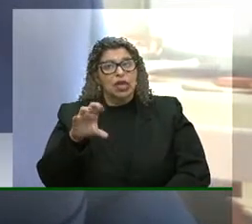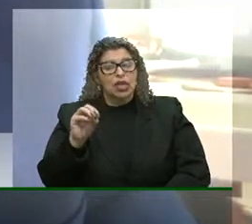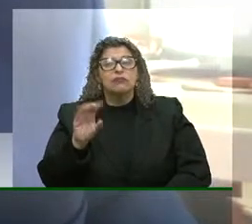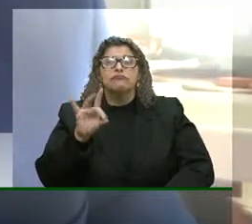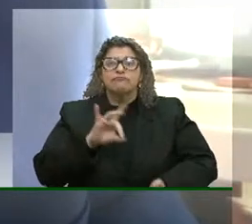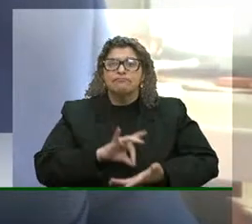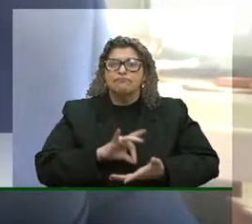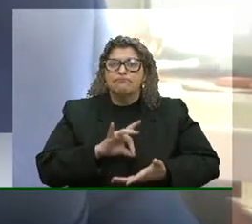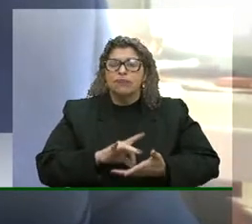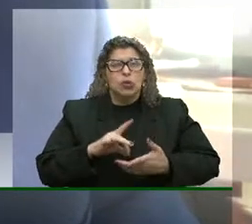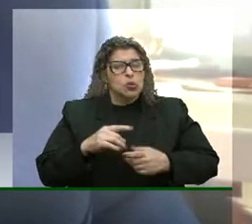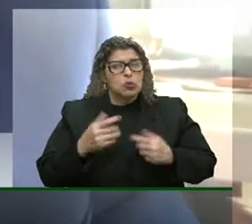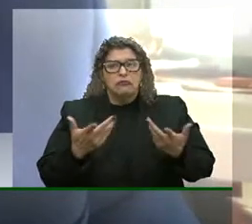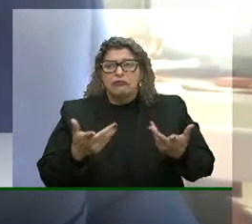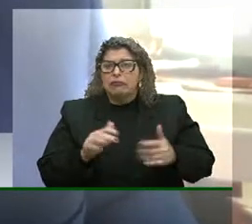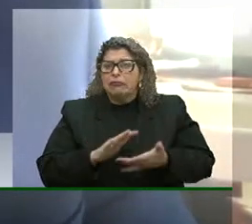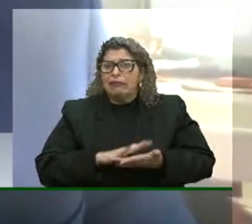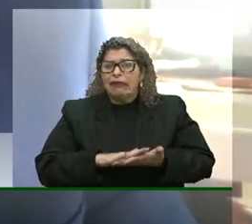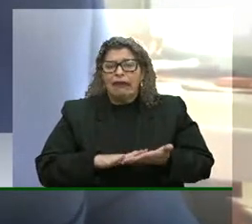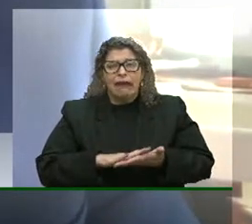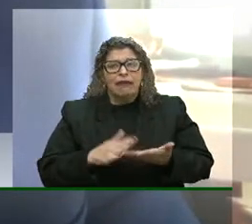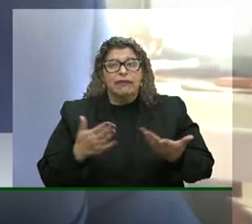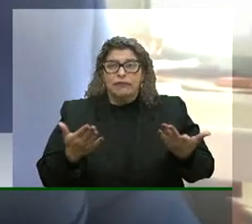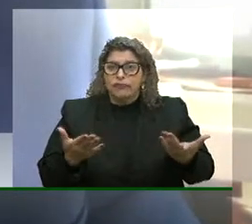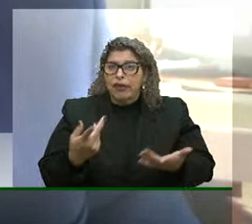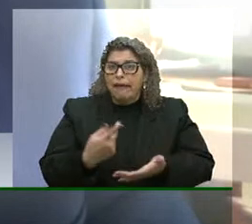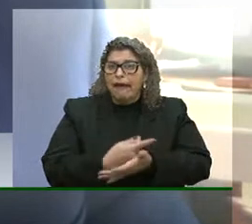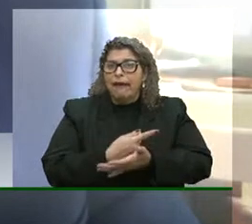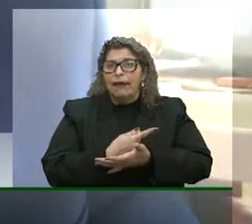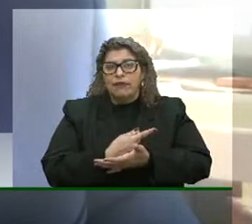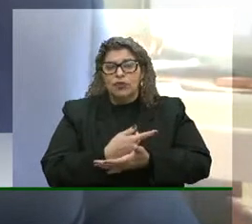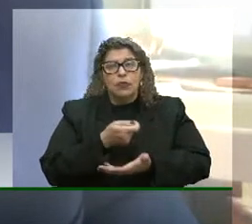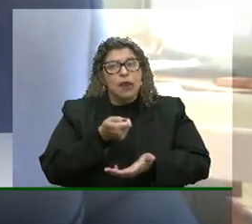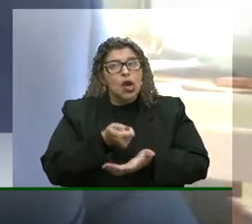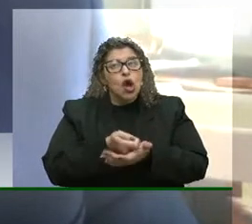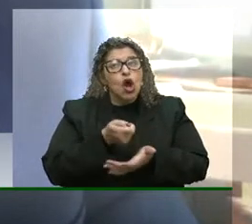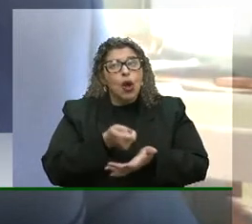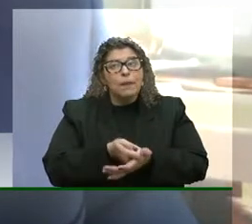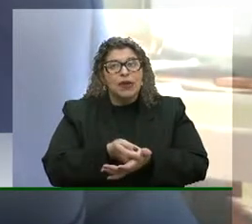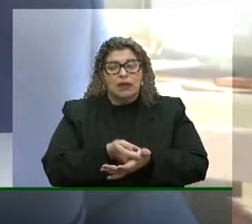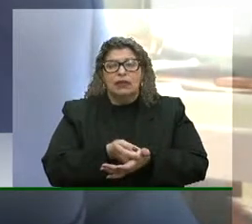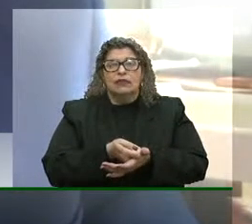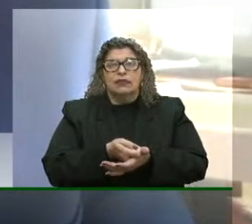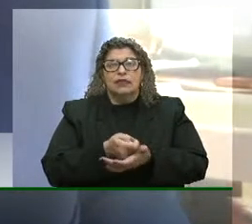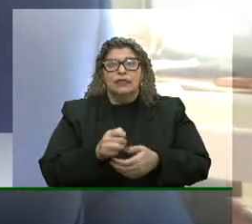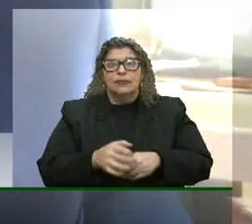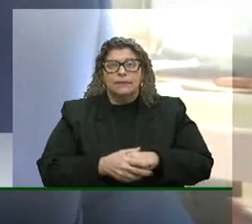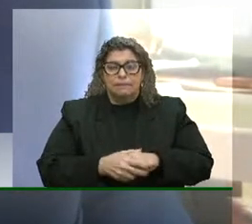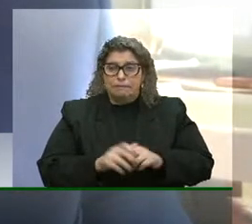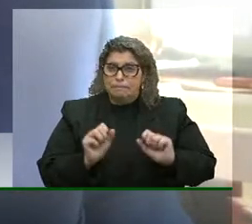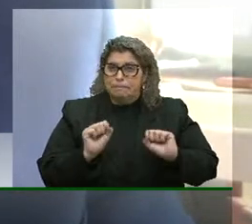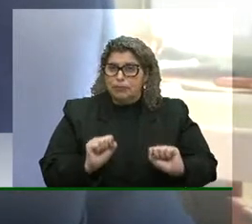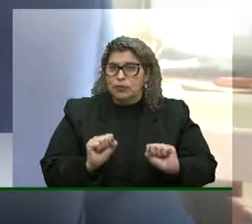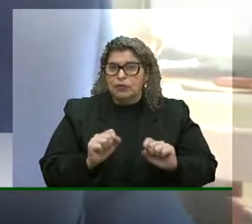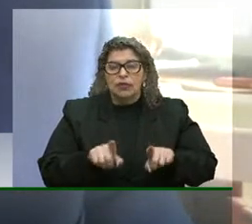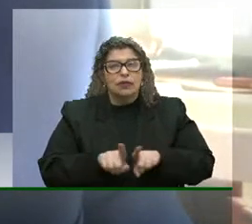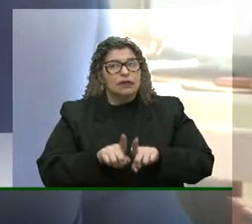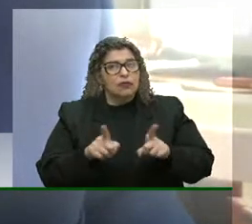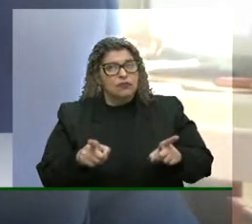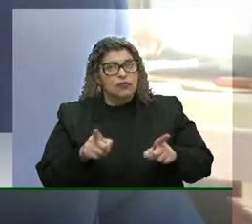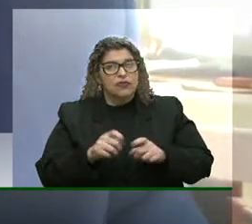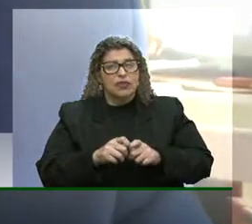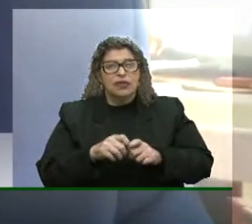não vi nenhuma refutação. Mas essa questão de uma cobrança poderia se caracterizar até talvez